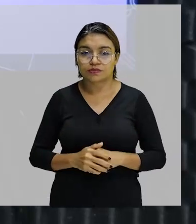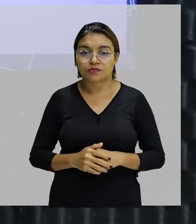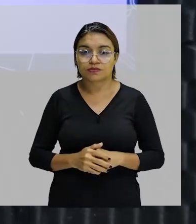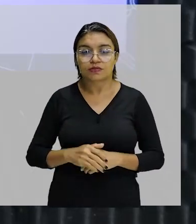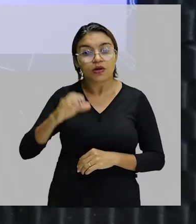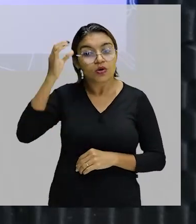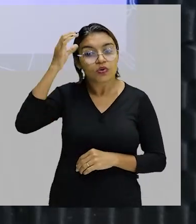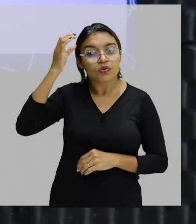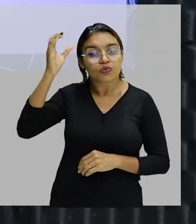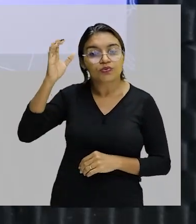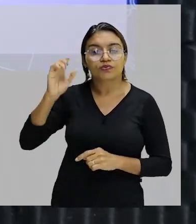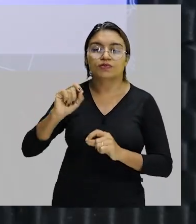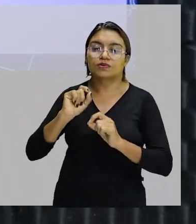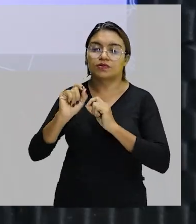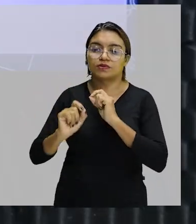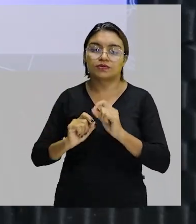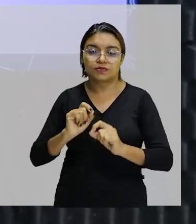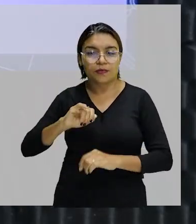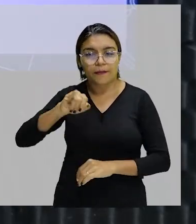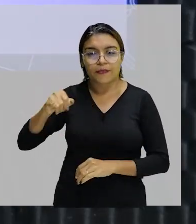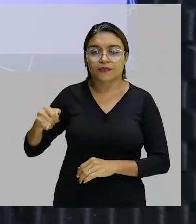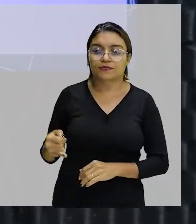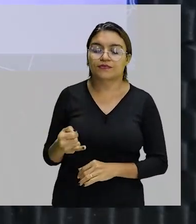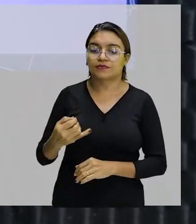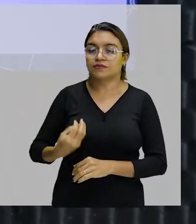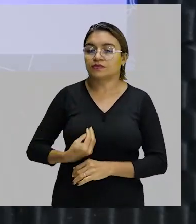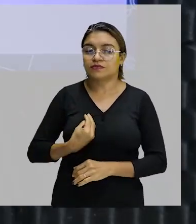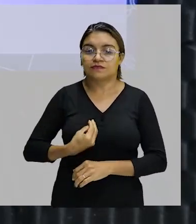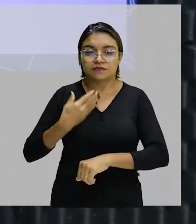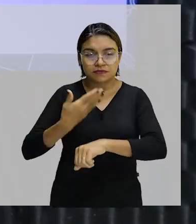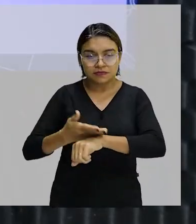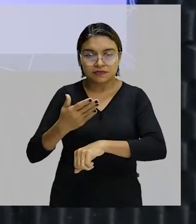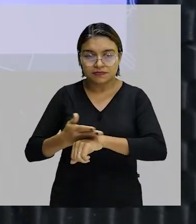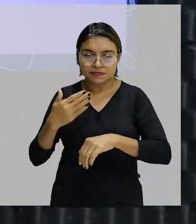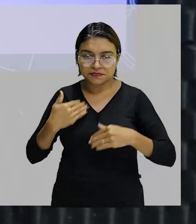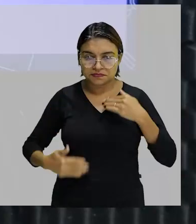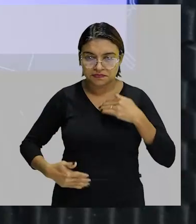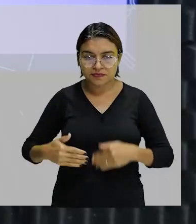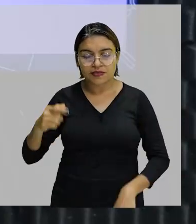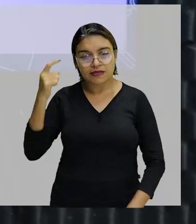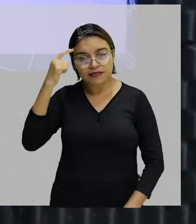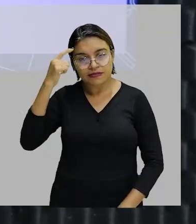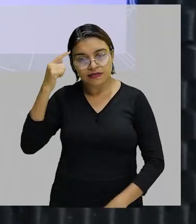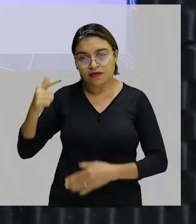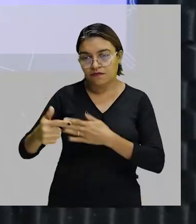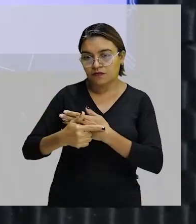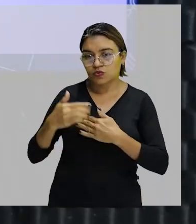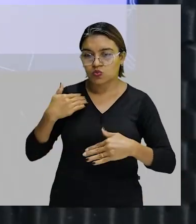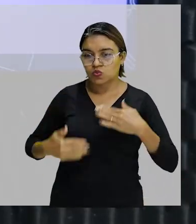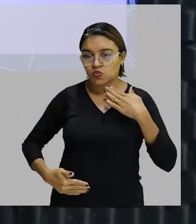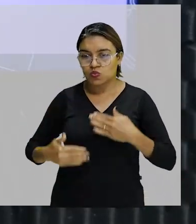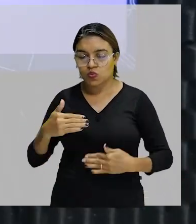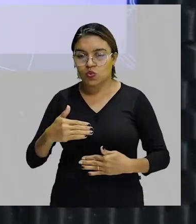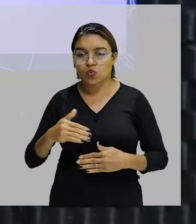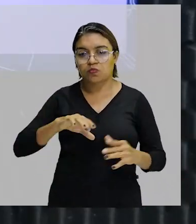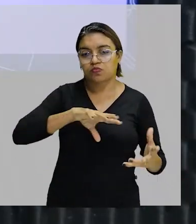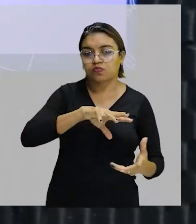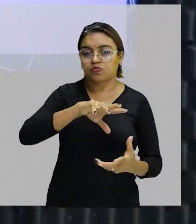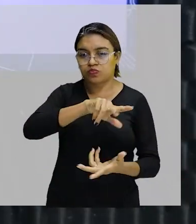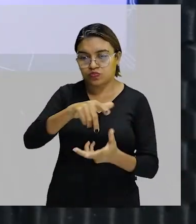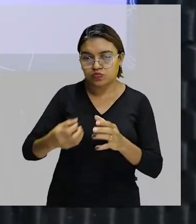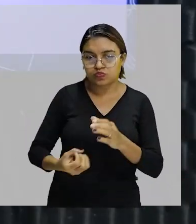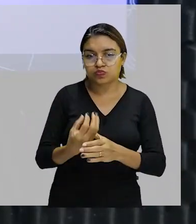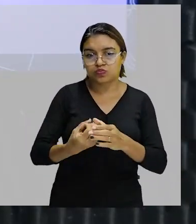oportunização de vivências das práticas corporais, a compreensão do papel do corpo no mundo da produção no que tange